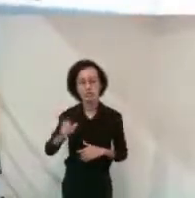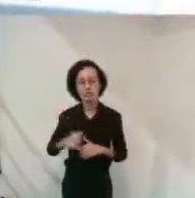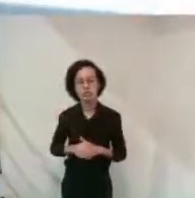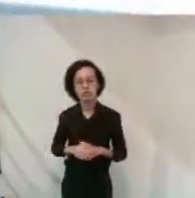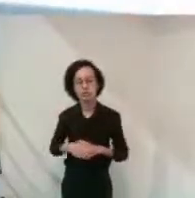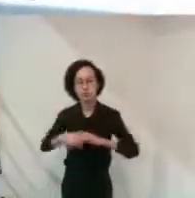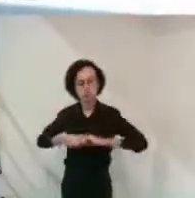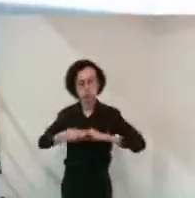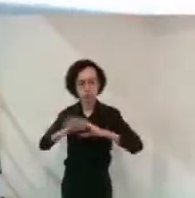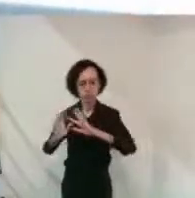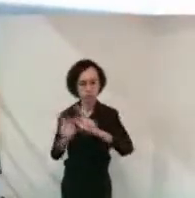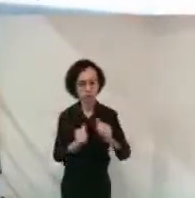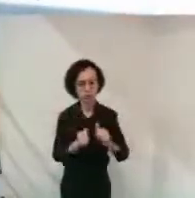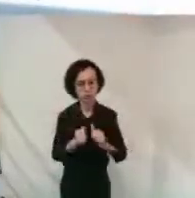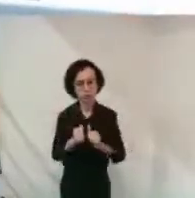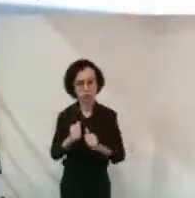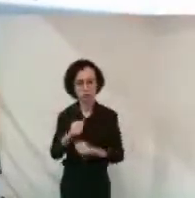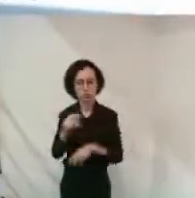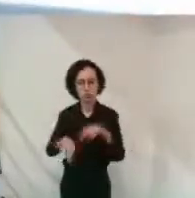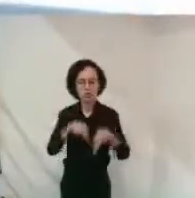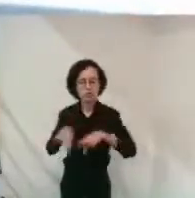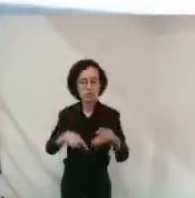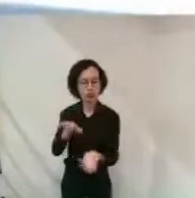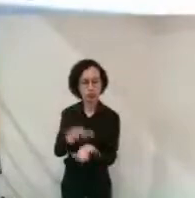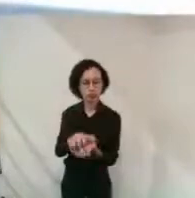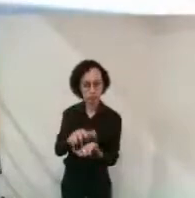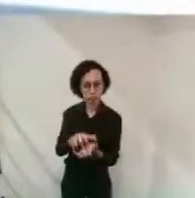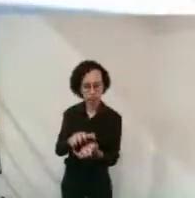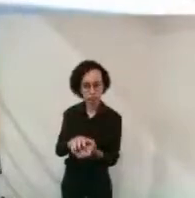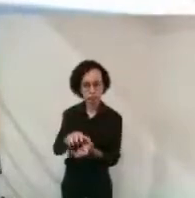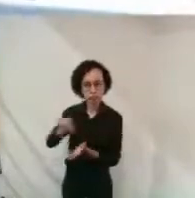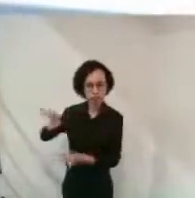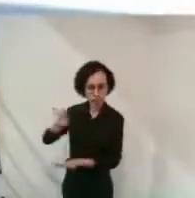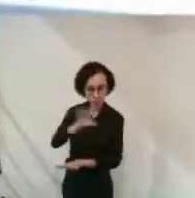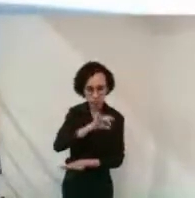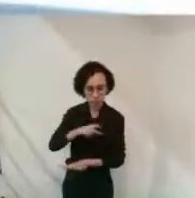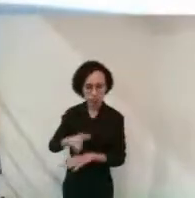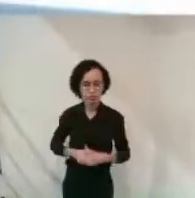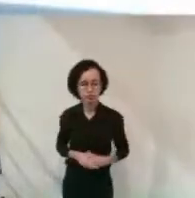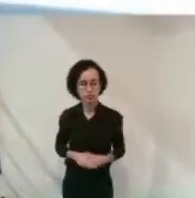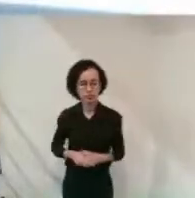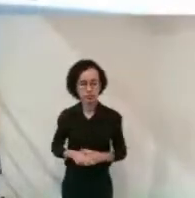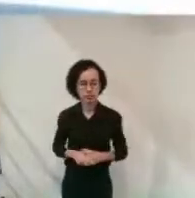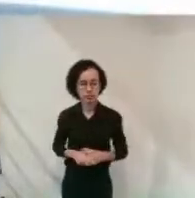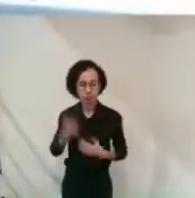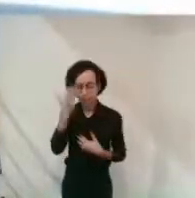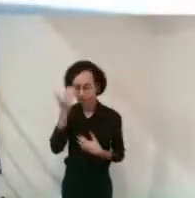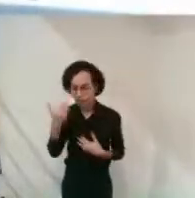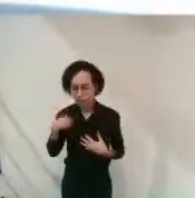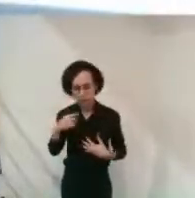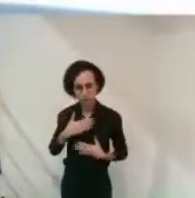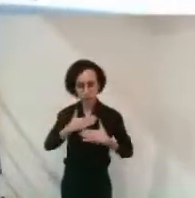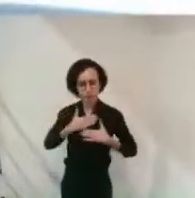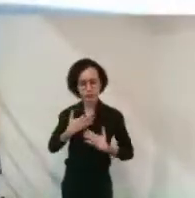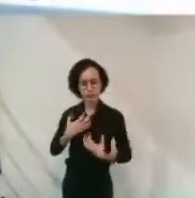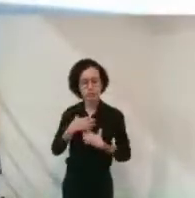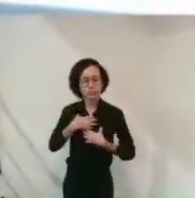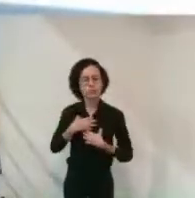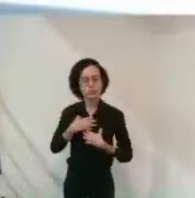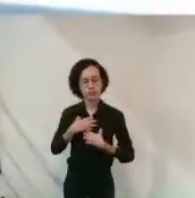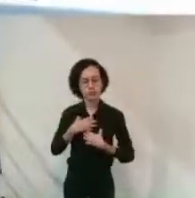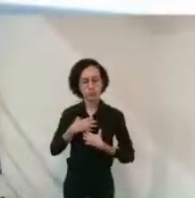de cumprimentar todo o povo pernambucano, todas as autoridades presentes. É uma satisfação, uma honra muito grande estar aqui